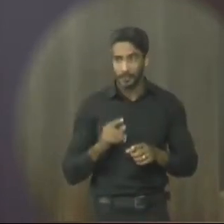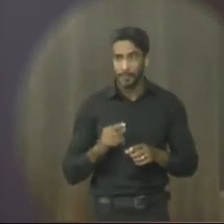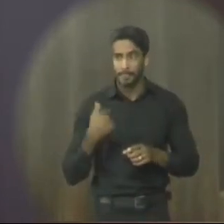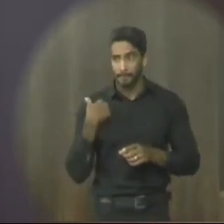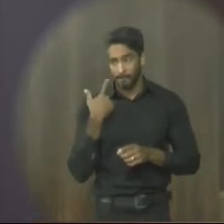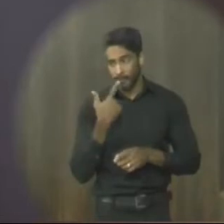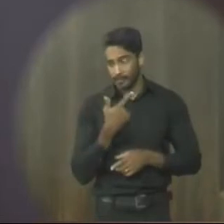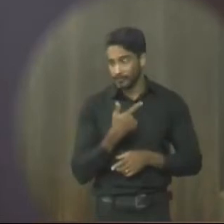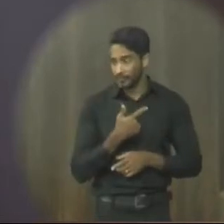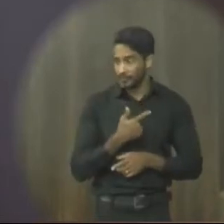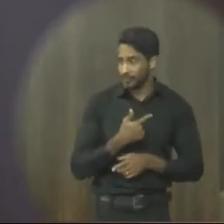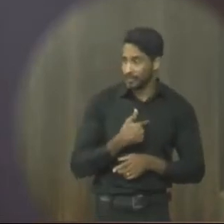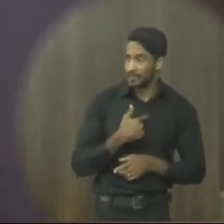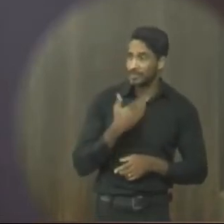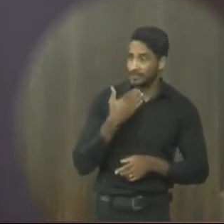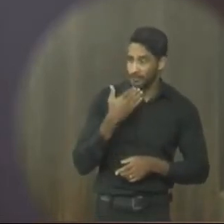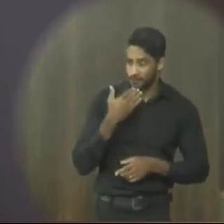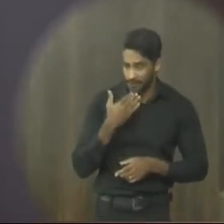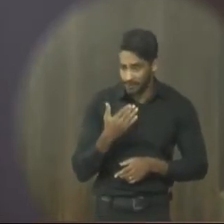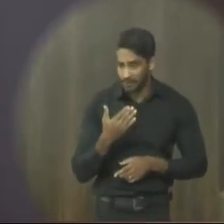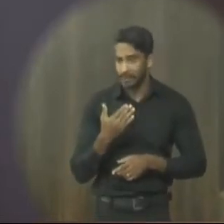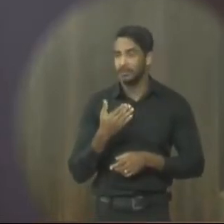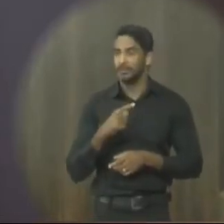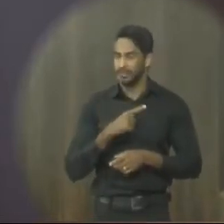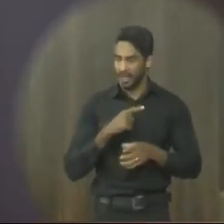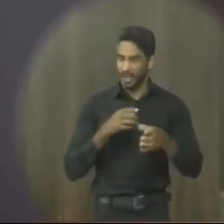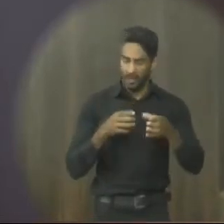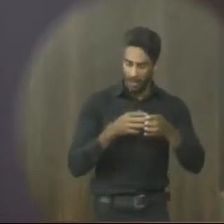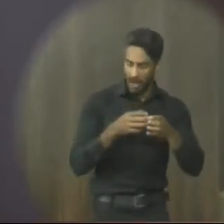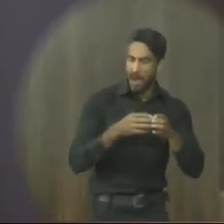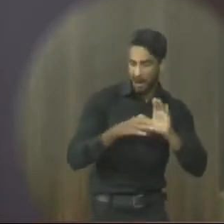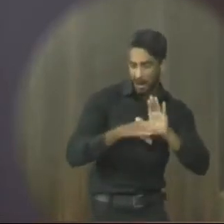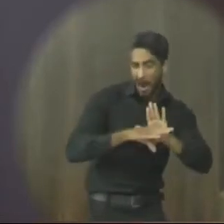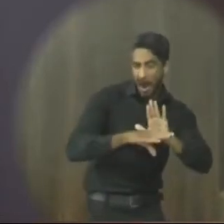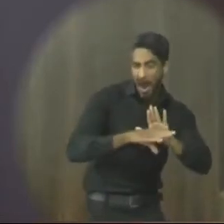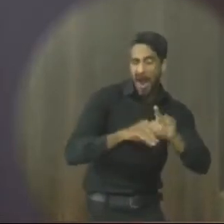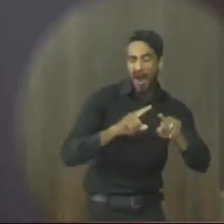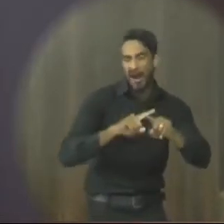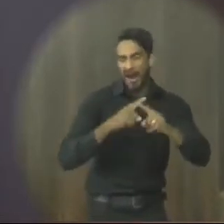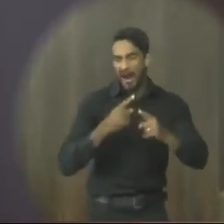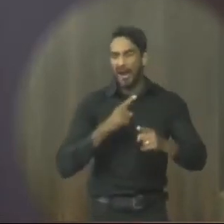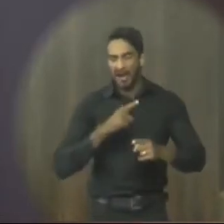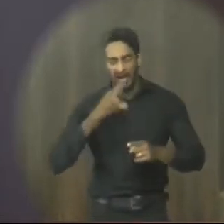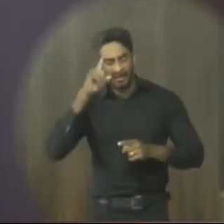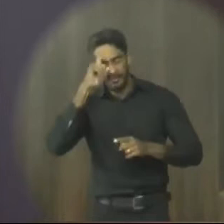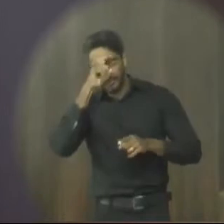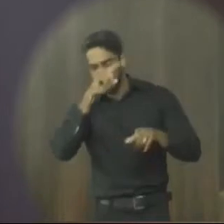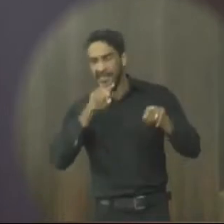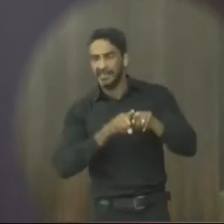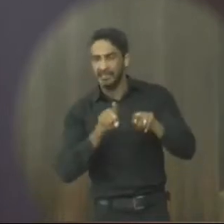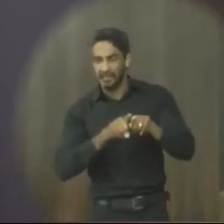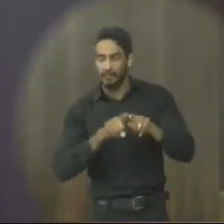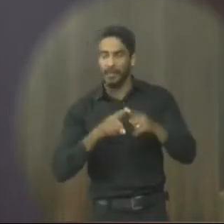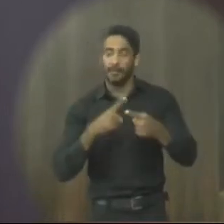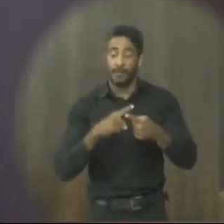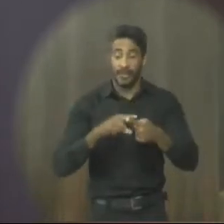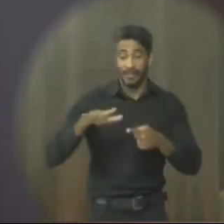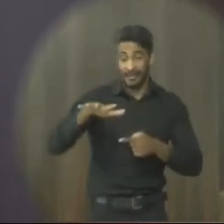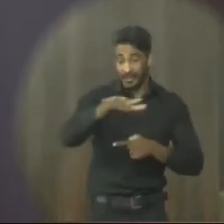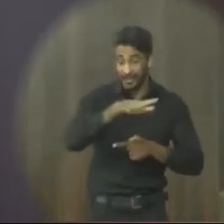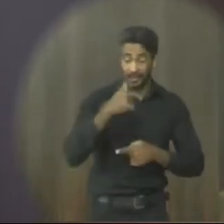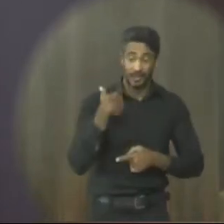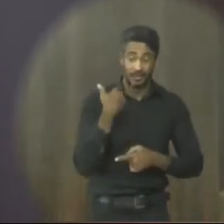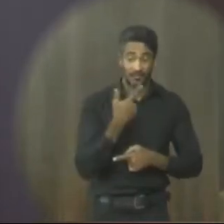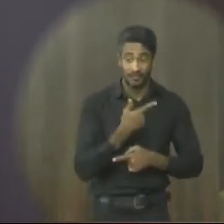nós licitamos, temos as equipes que nos ajudam, mas temos dificuldade também, porque a região nossa é uma região que